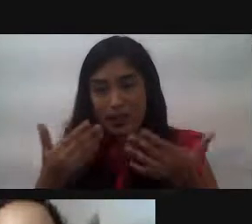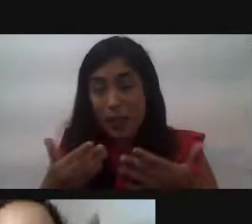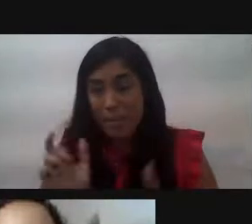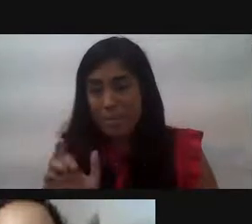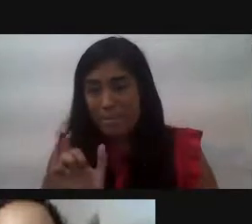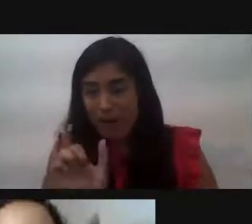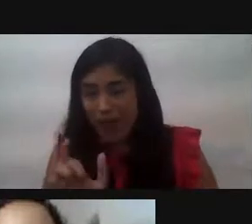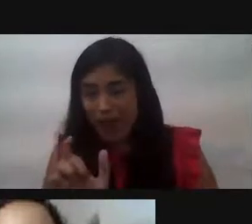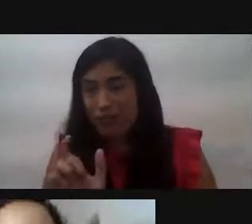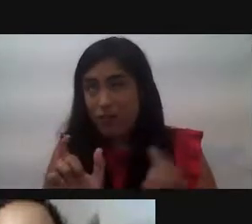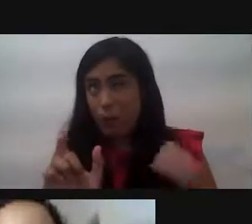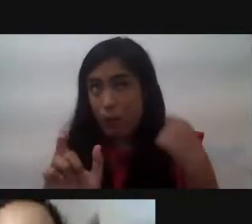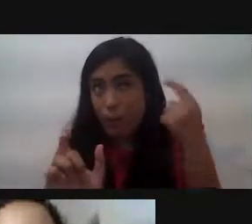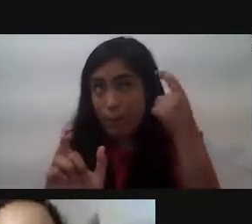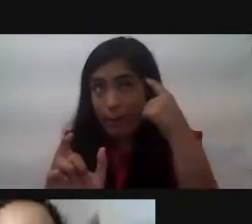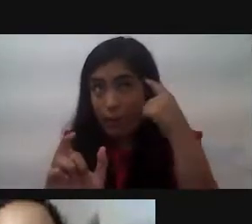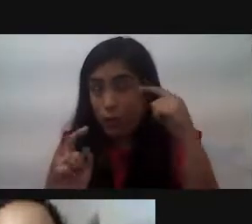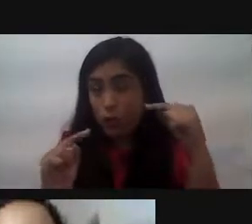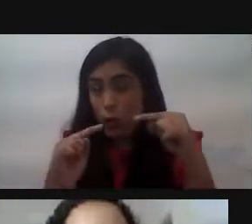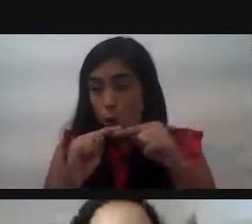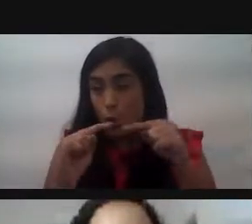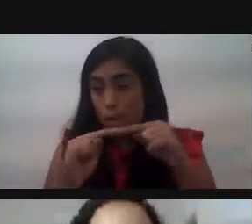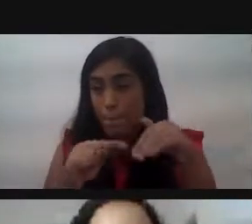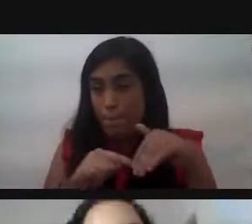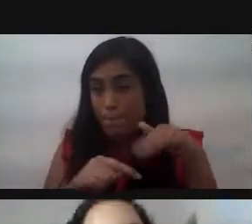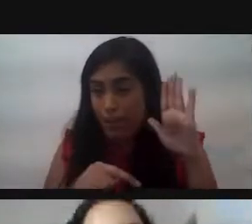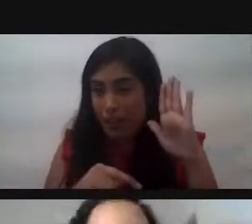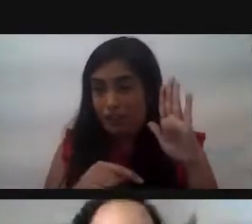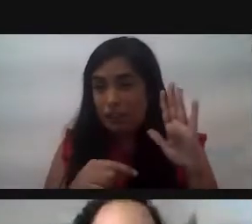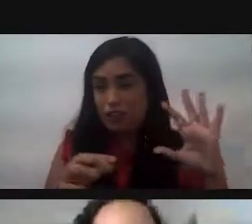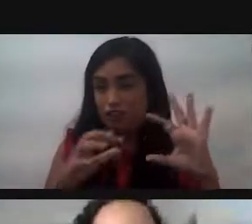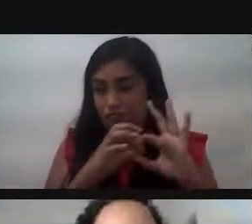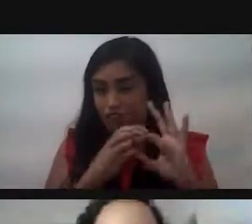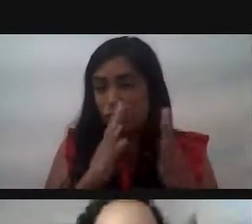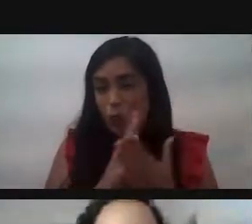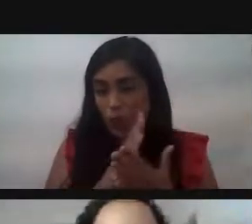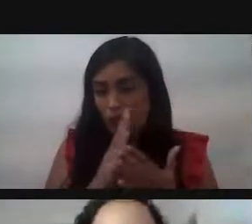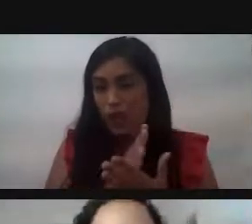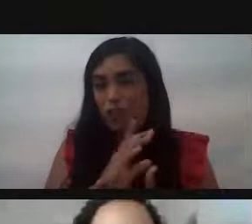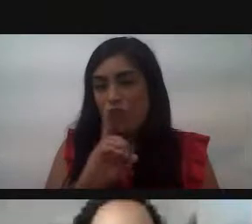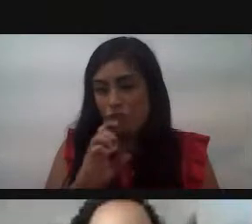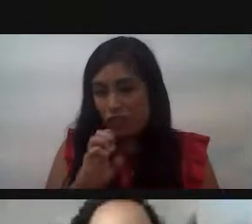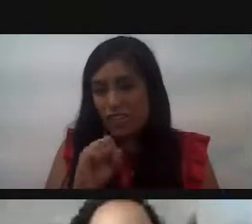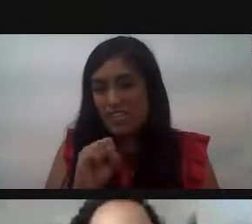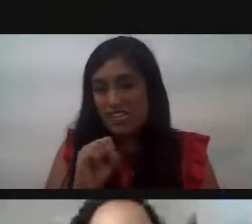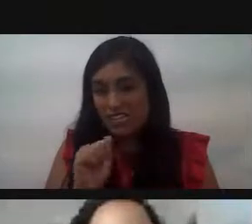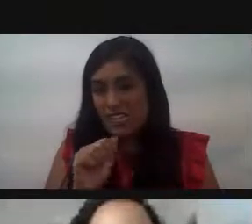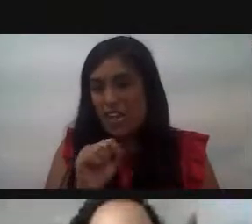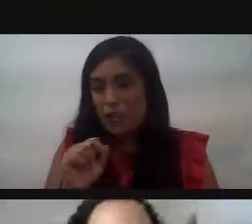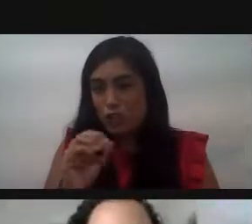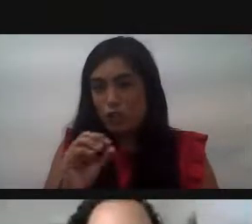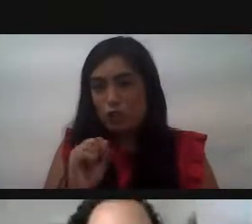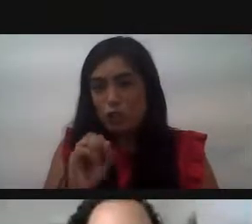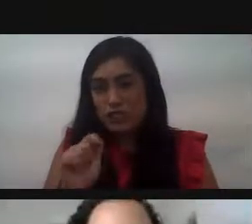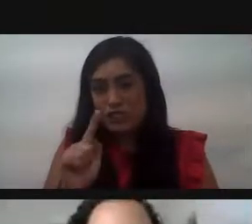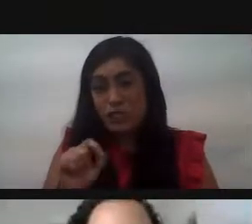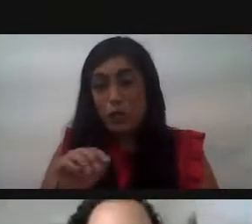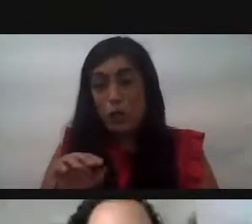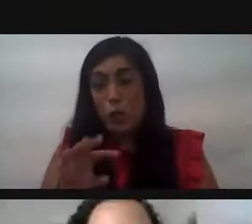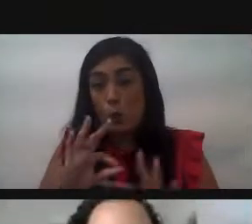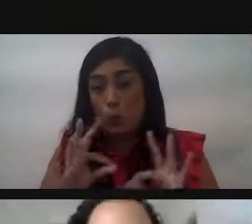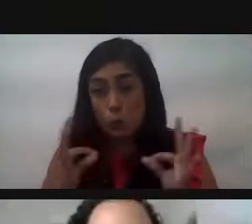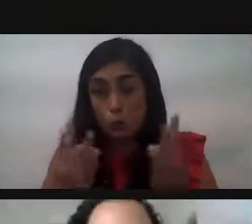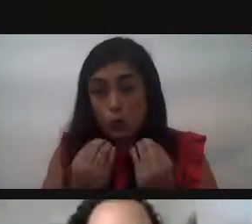me fica do livro do Desassossego, mas também de toda a obra, é contradição.